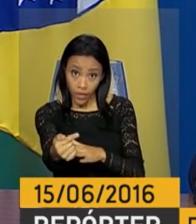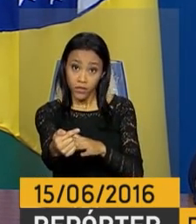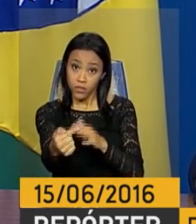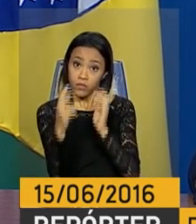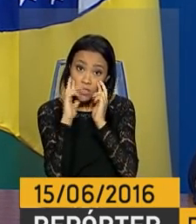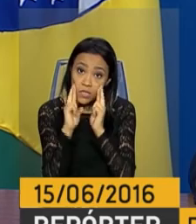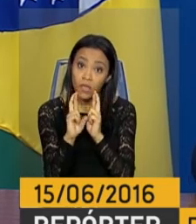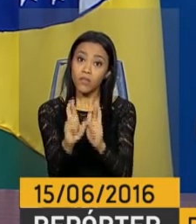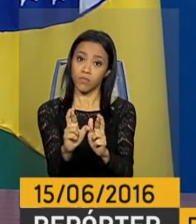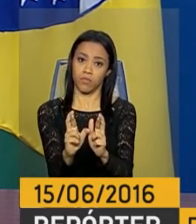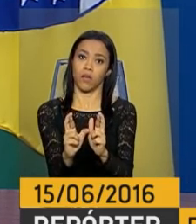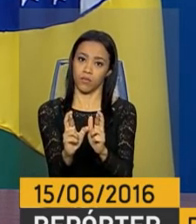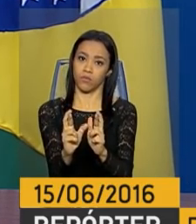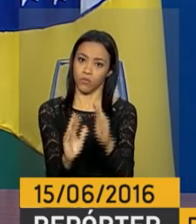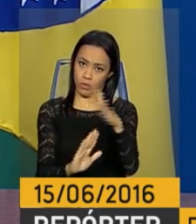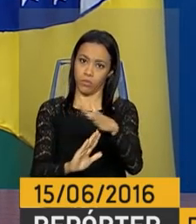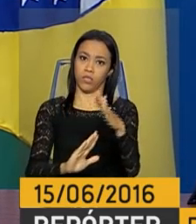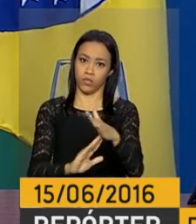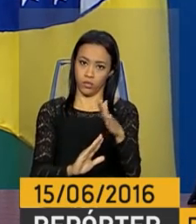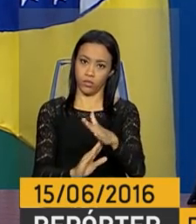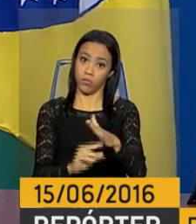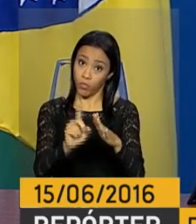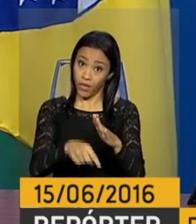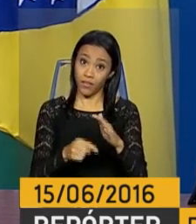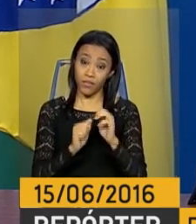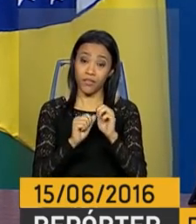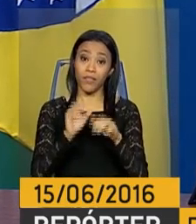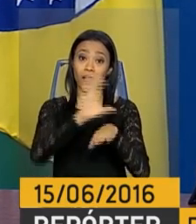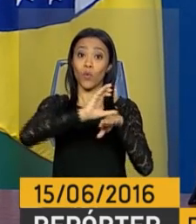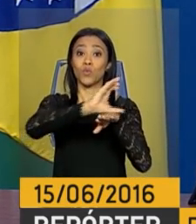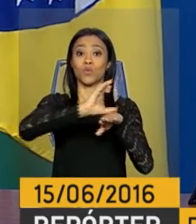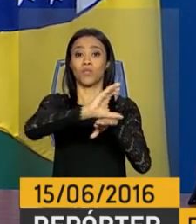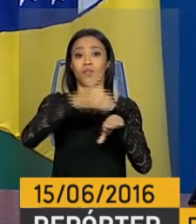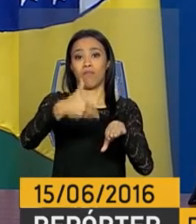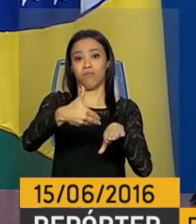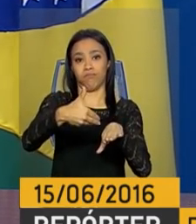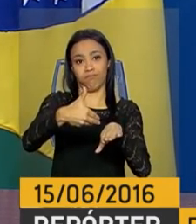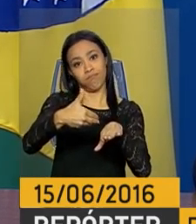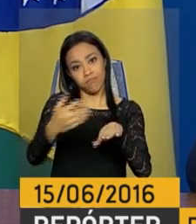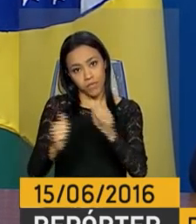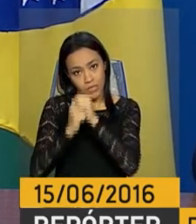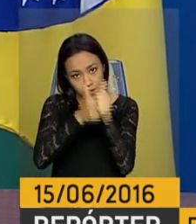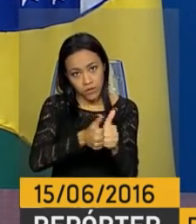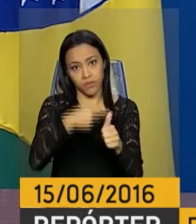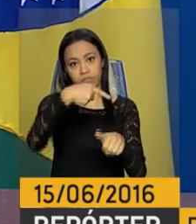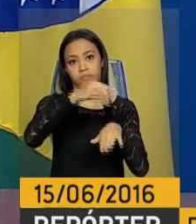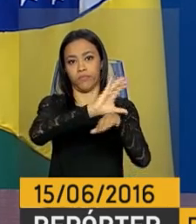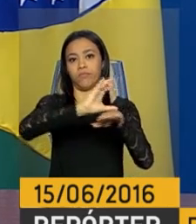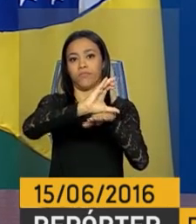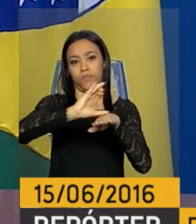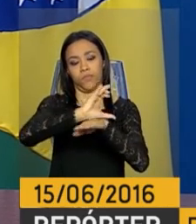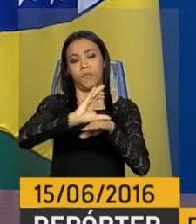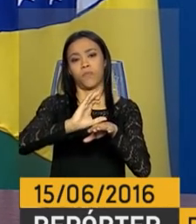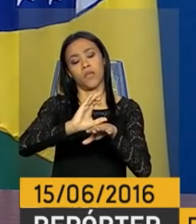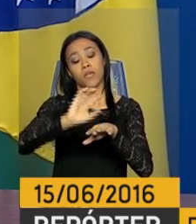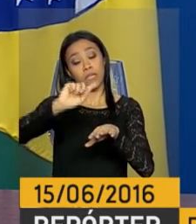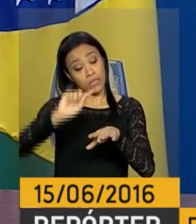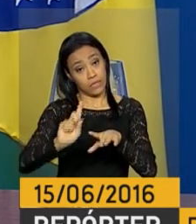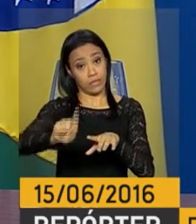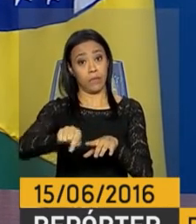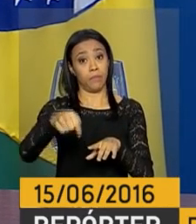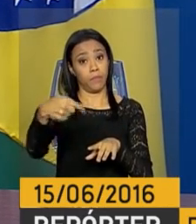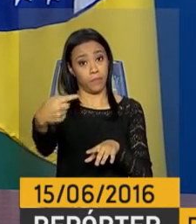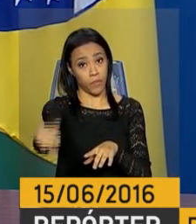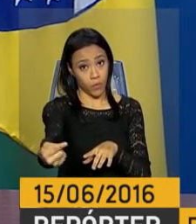cumprido, não é? porque o limite é a constitucional e e a partir daí o o